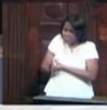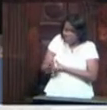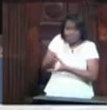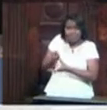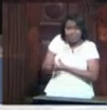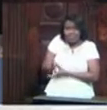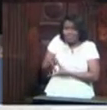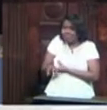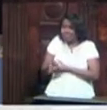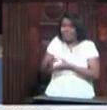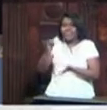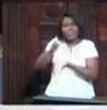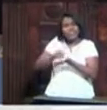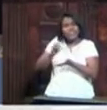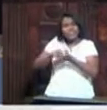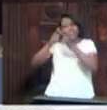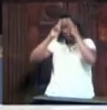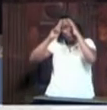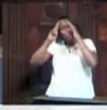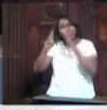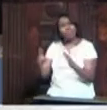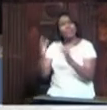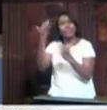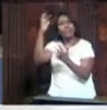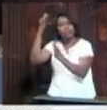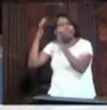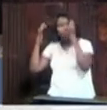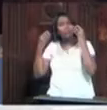qualquer respeito à natureza.